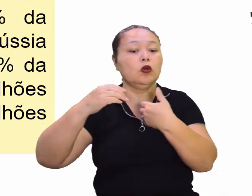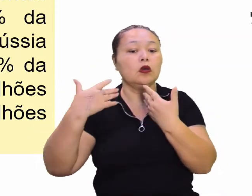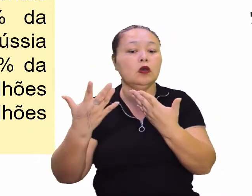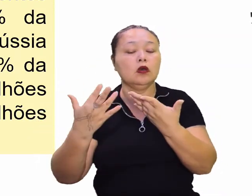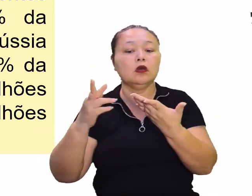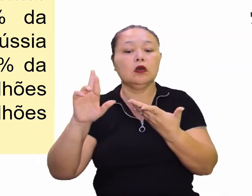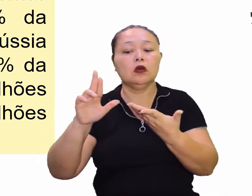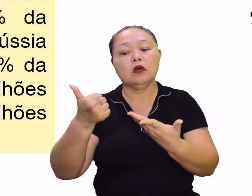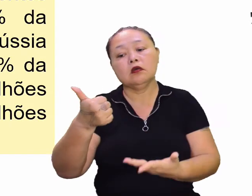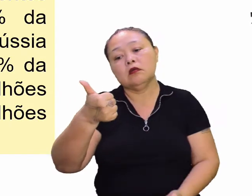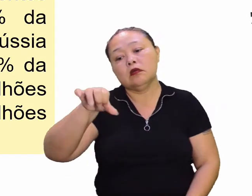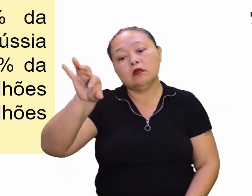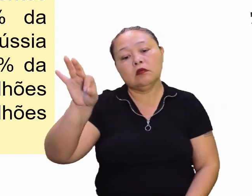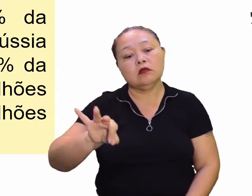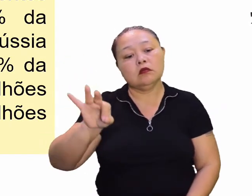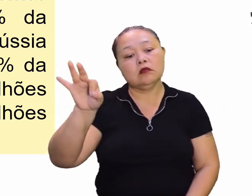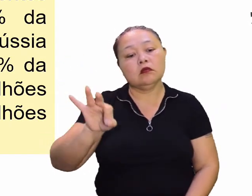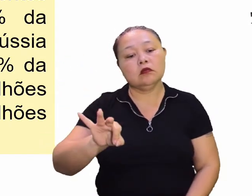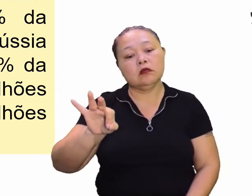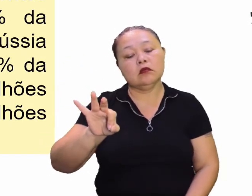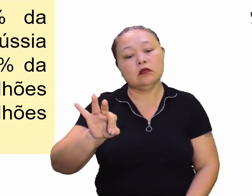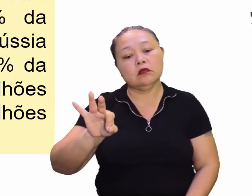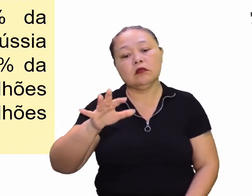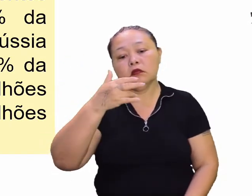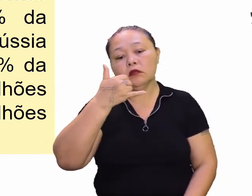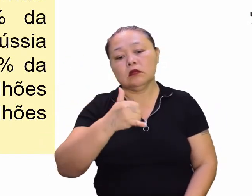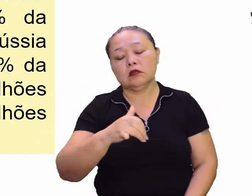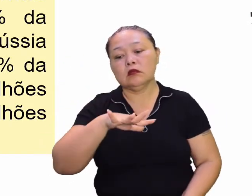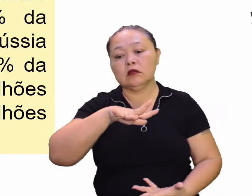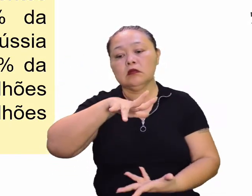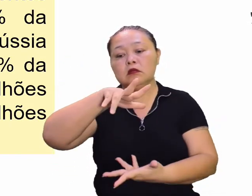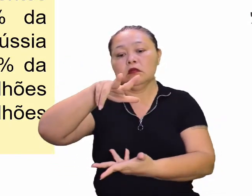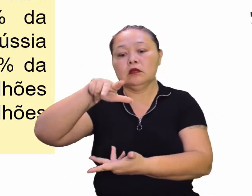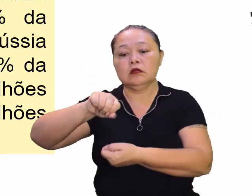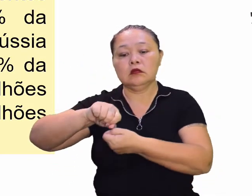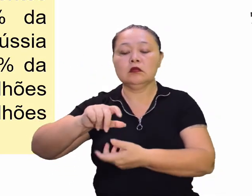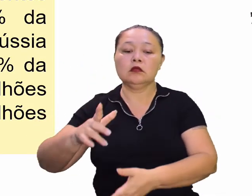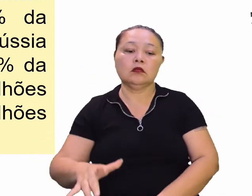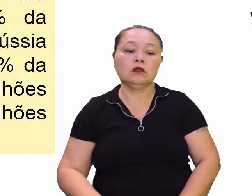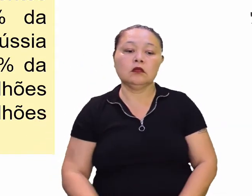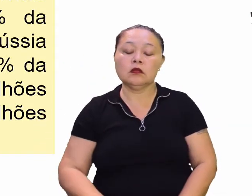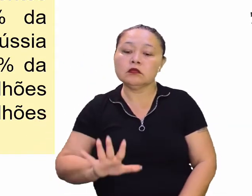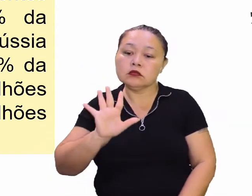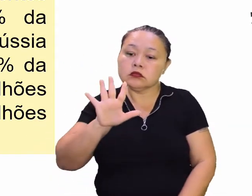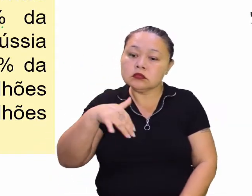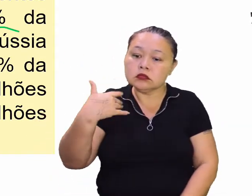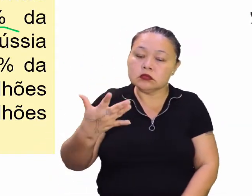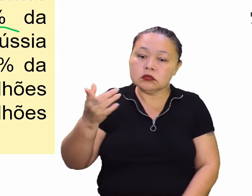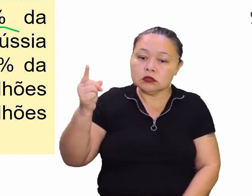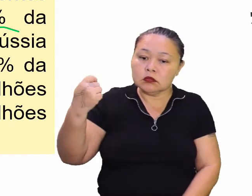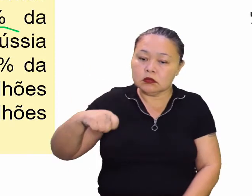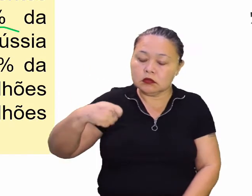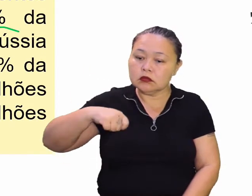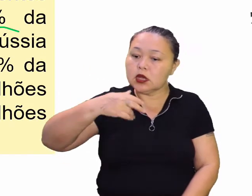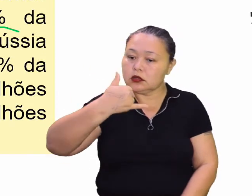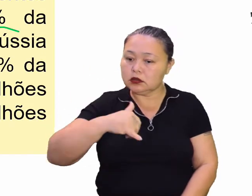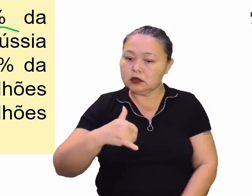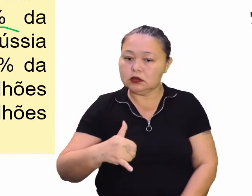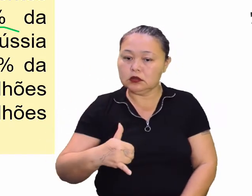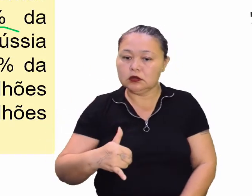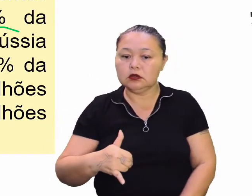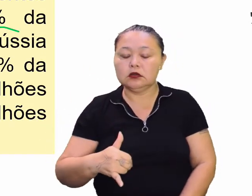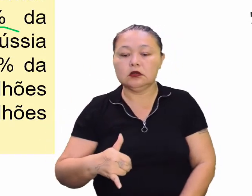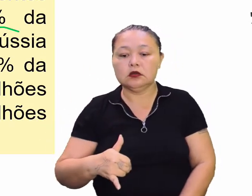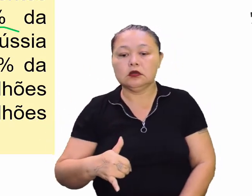a 19% da demanda energética do mundo. Será que esses meninos precisam de energia, Rogério?